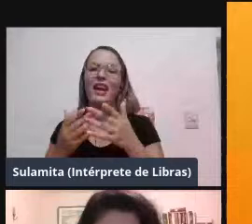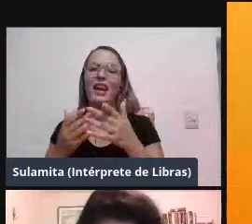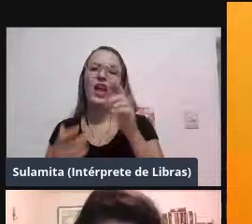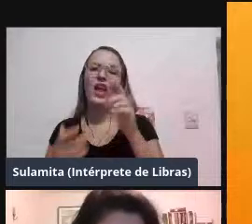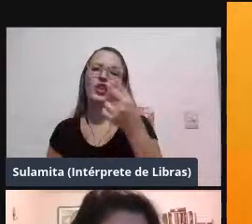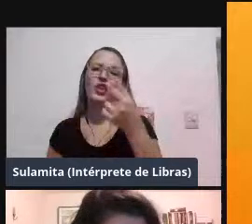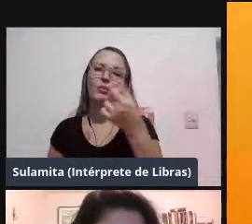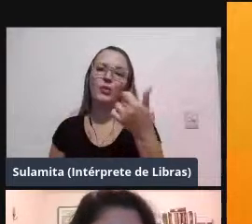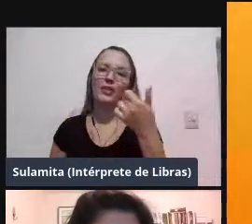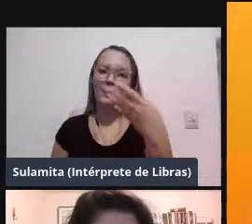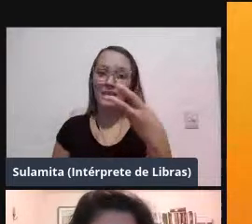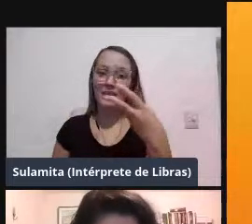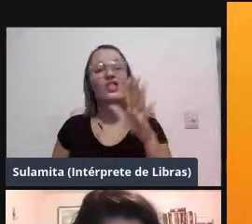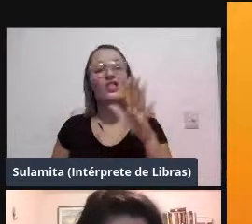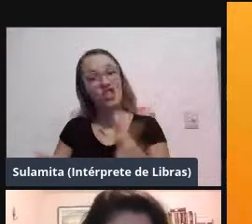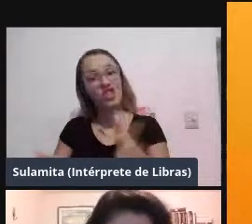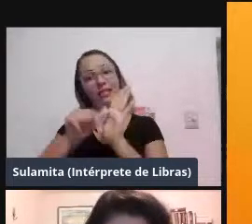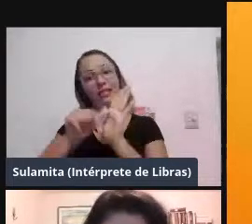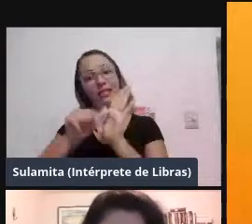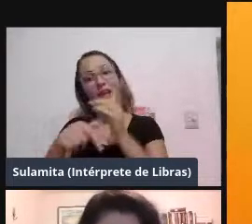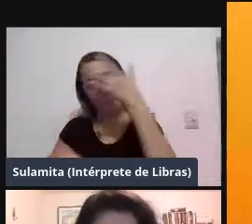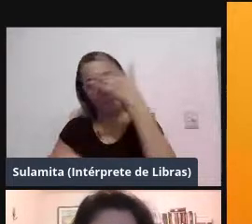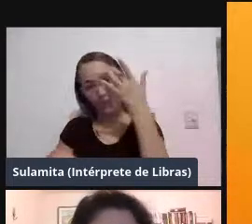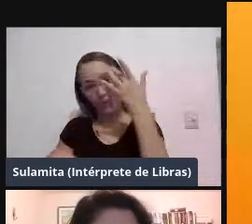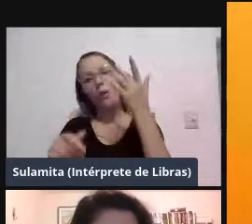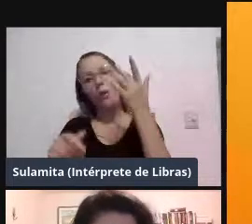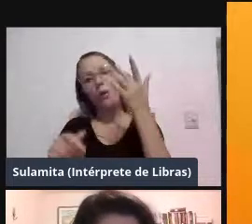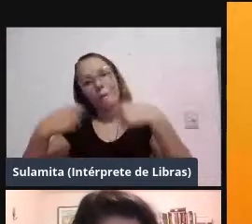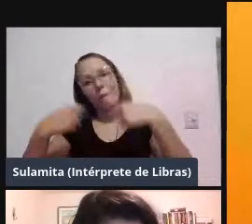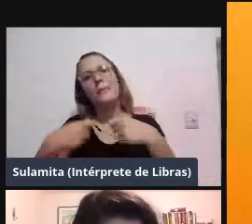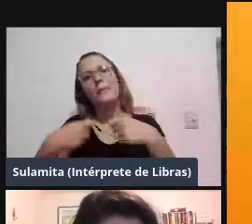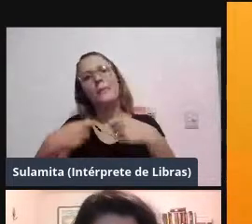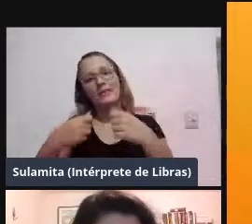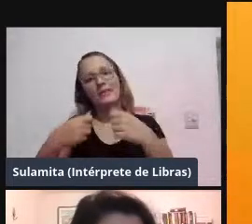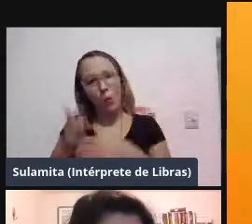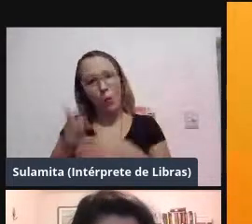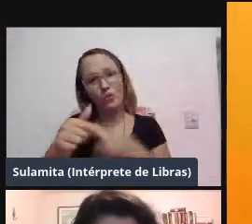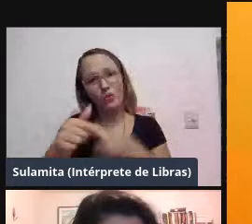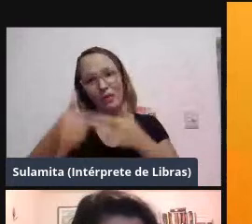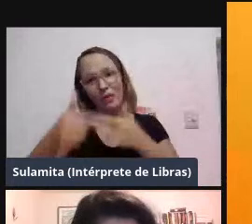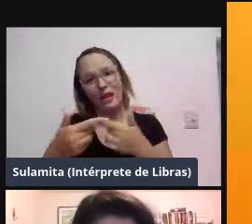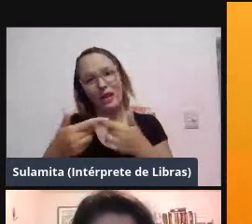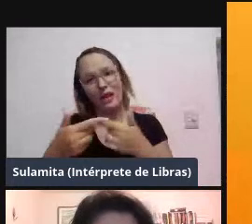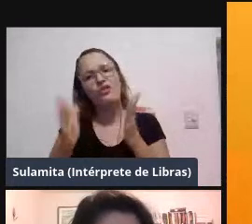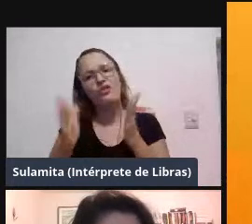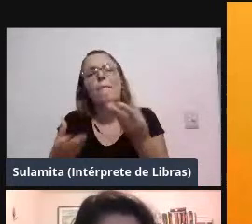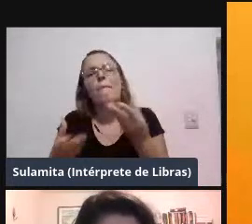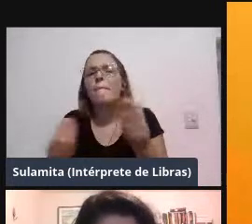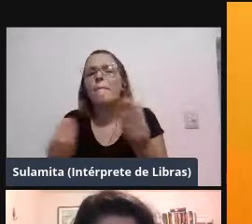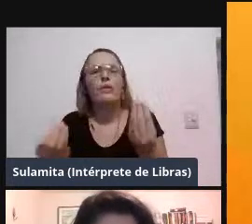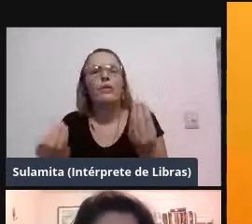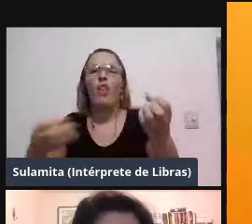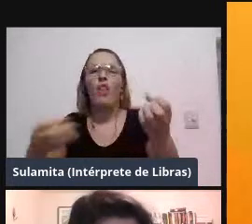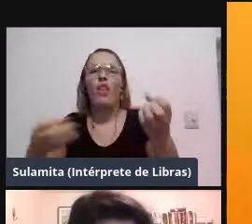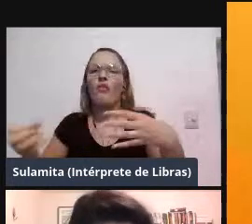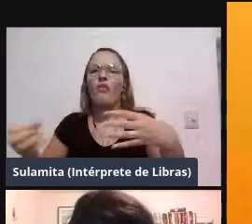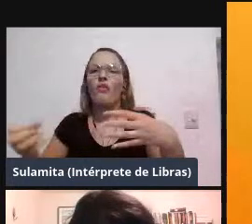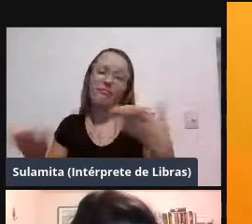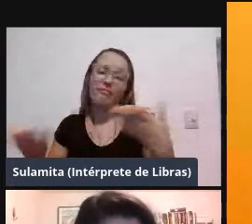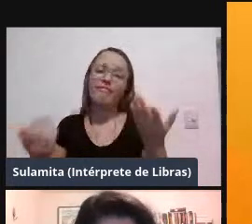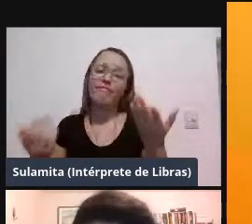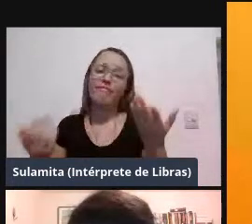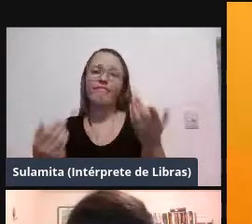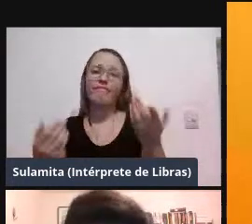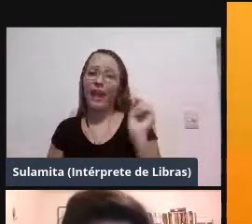Muita. Então, de qualquer maneira, meu interesse pessoal era ver o que que tinha sobre a Paraíba e não tinha nada. A história da educação da Paraíba era